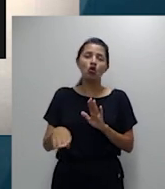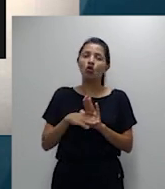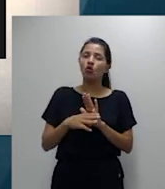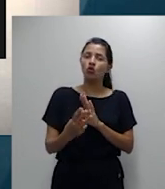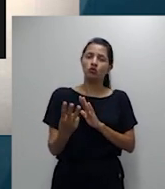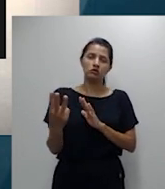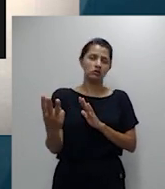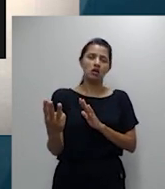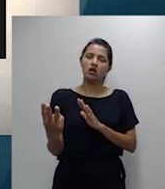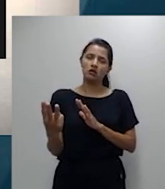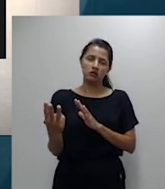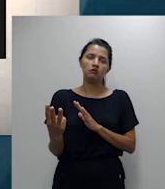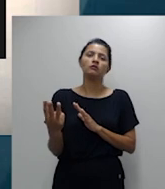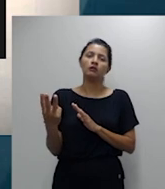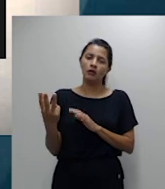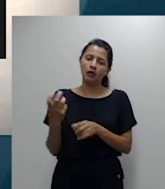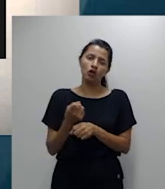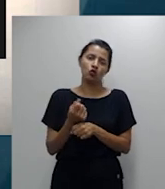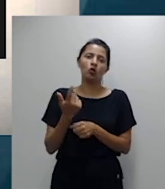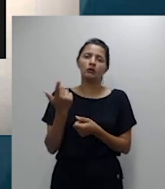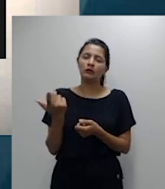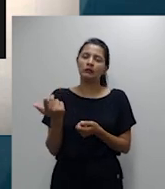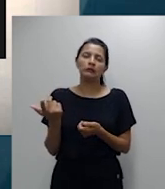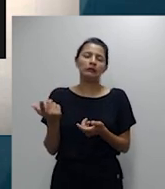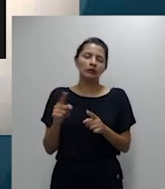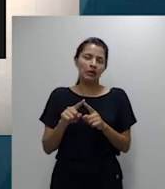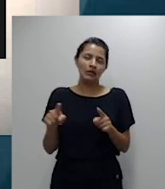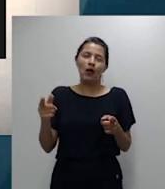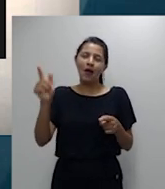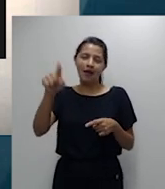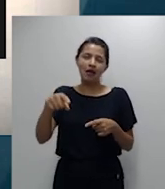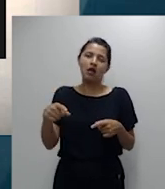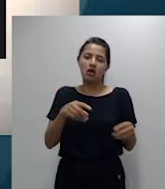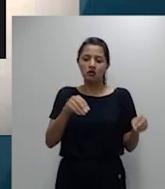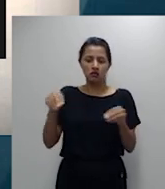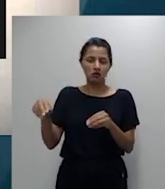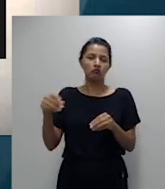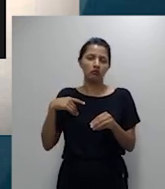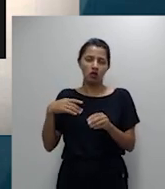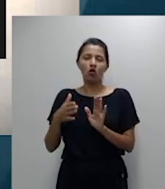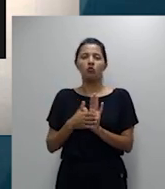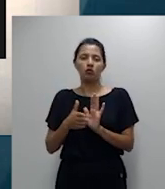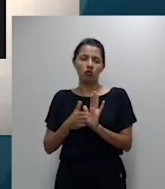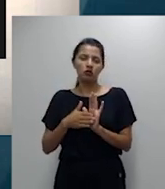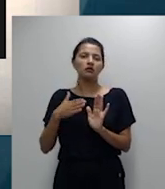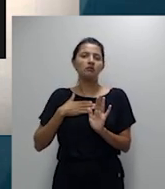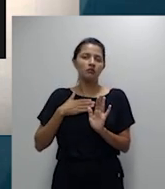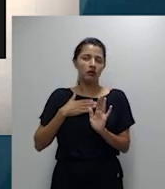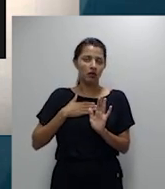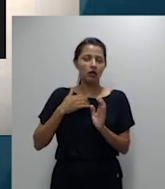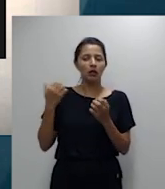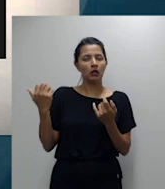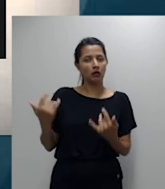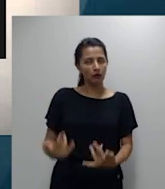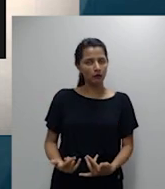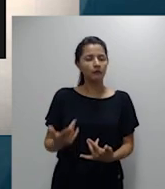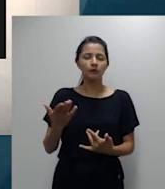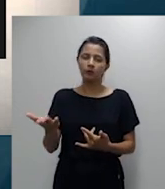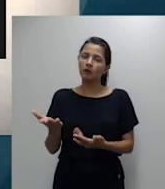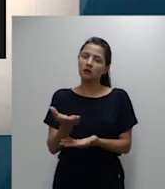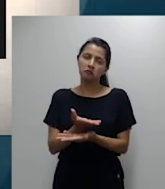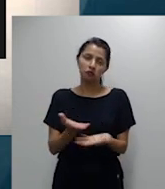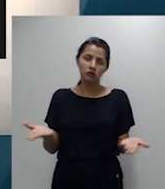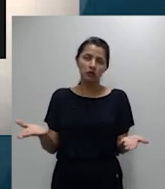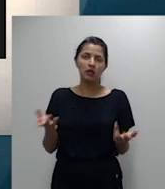por irregular a este encaminhamento que propõe aí a entrar água que respeitosamente a vossas